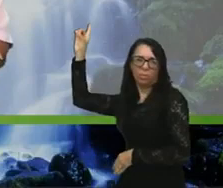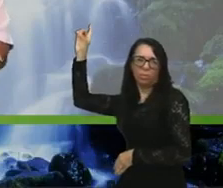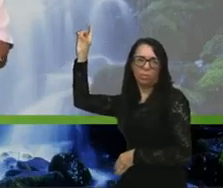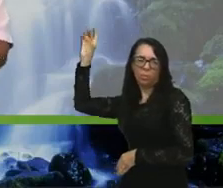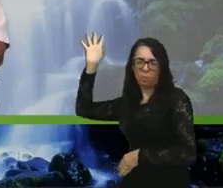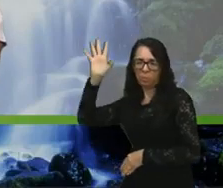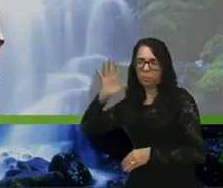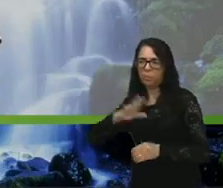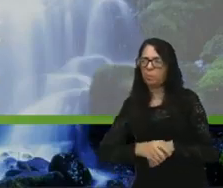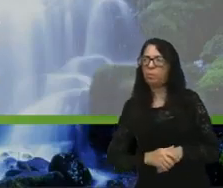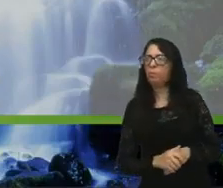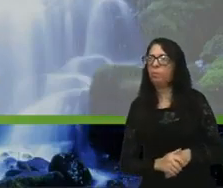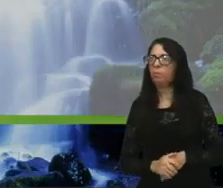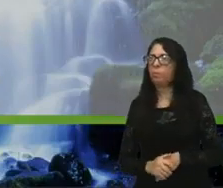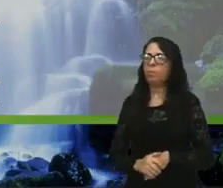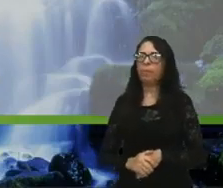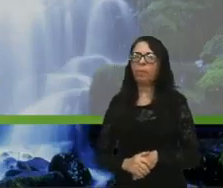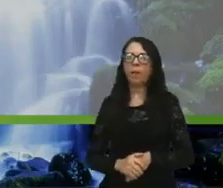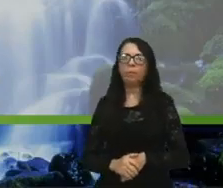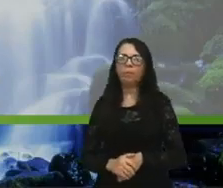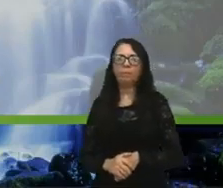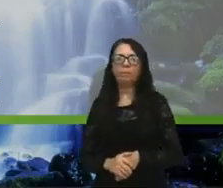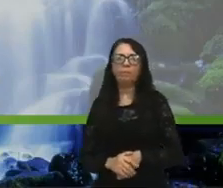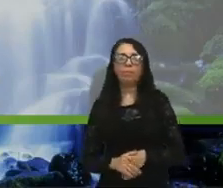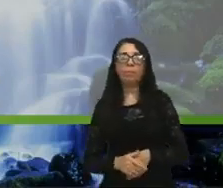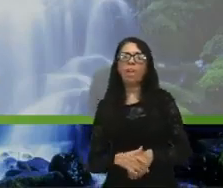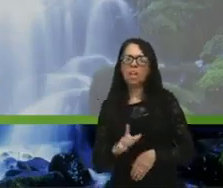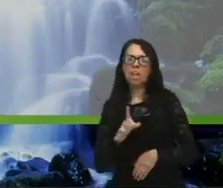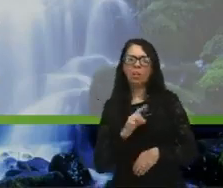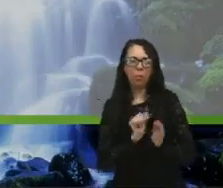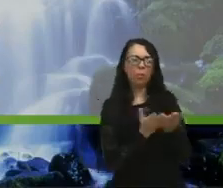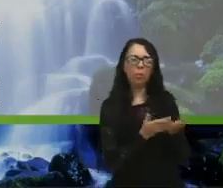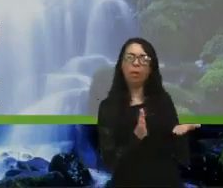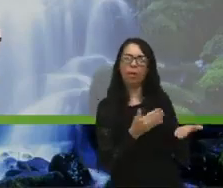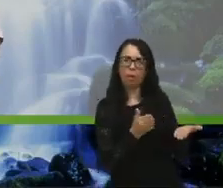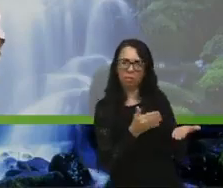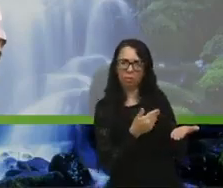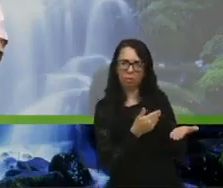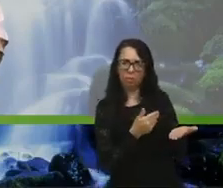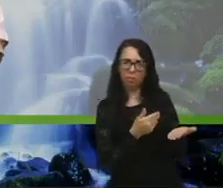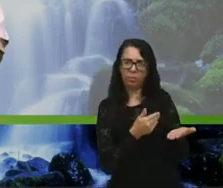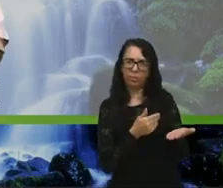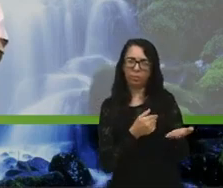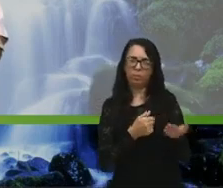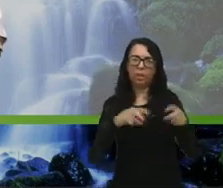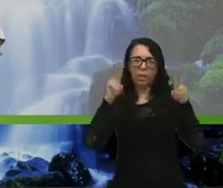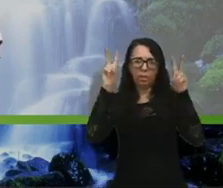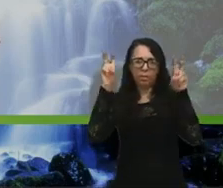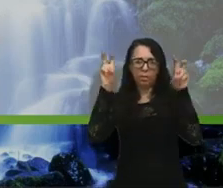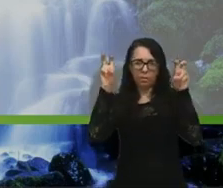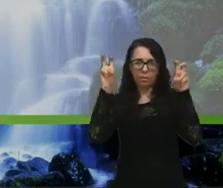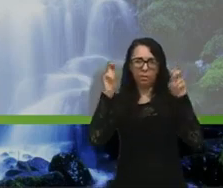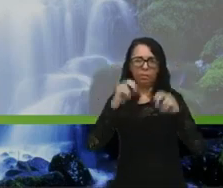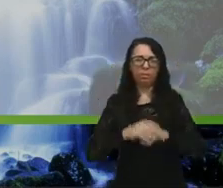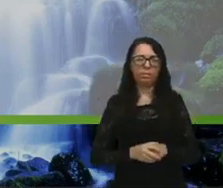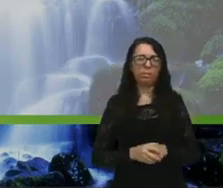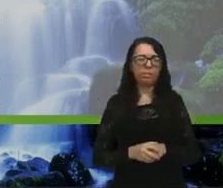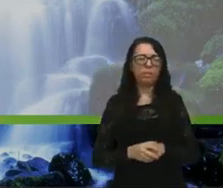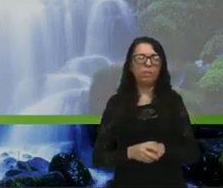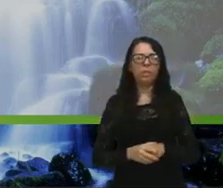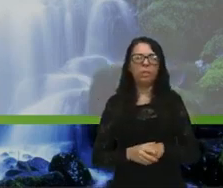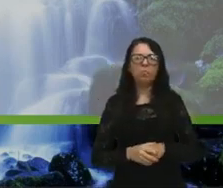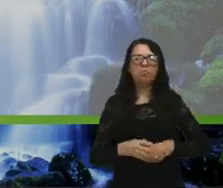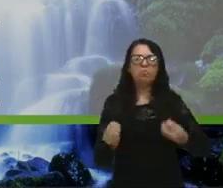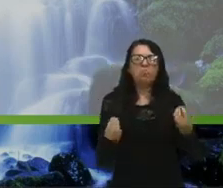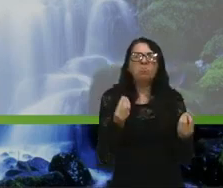faria Jesus? É exatamente isso, é você perguntar o que Jesus faria